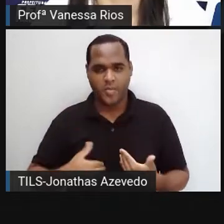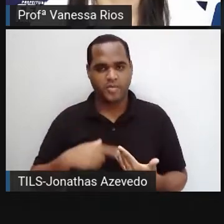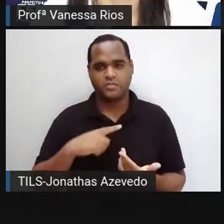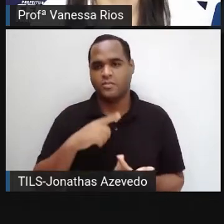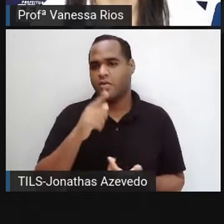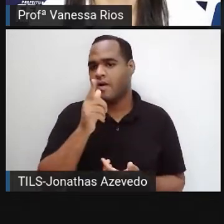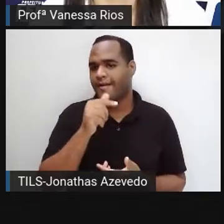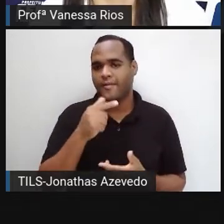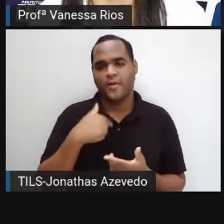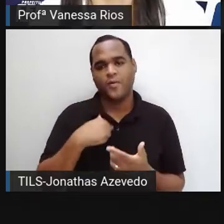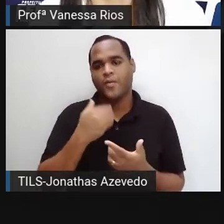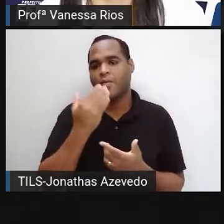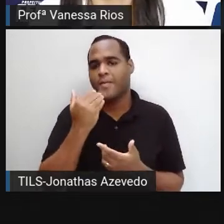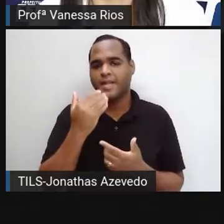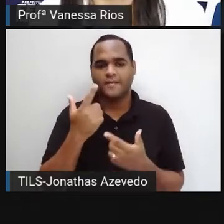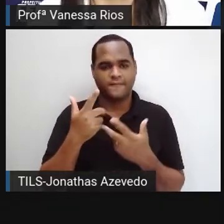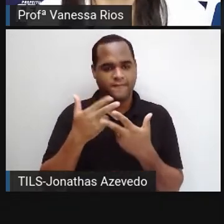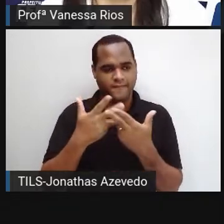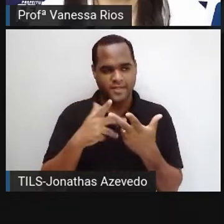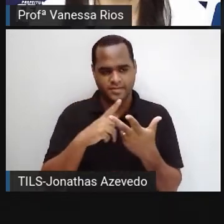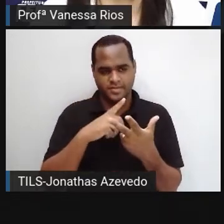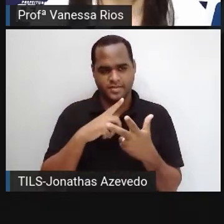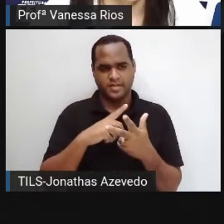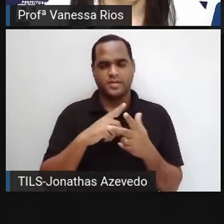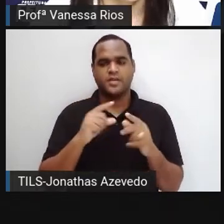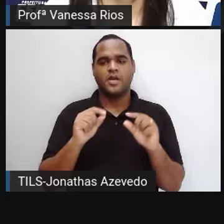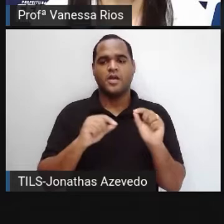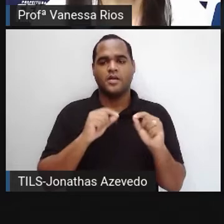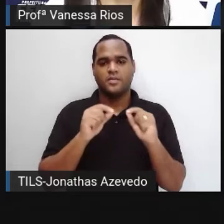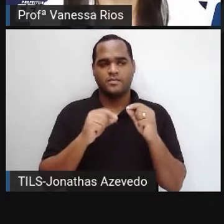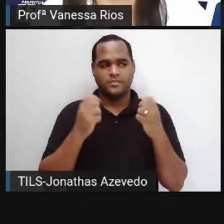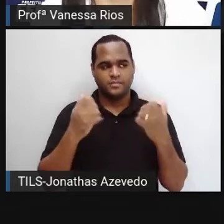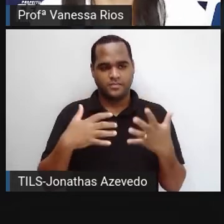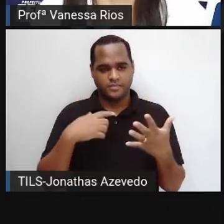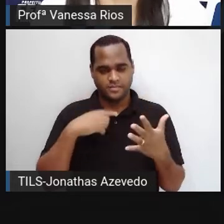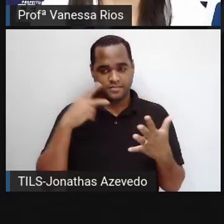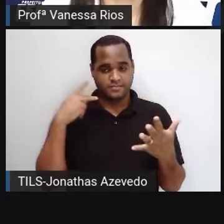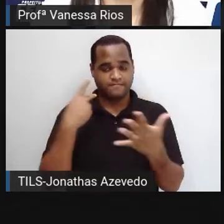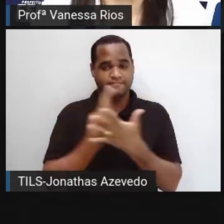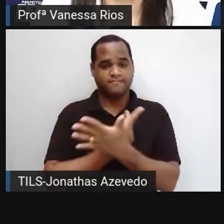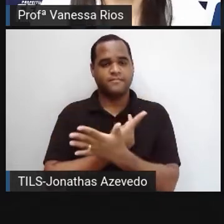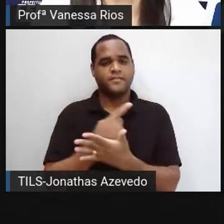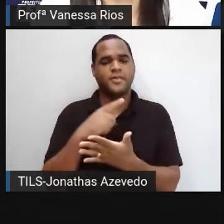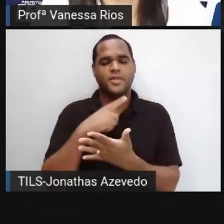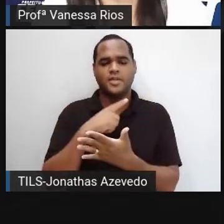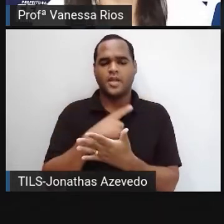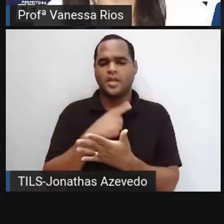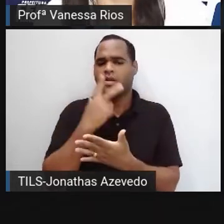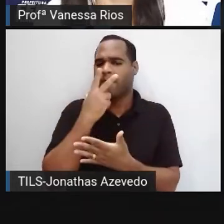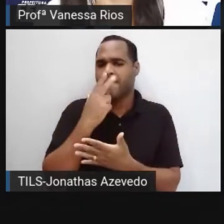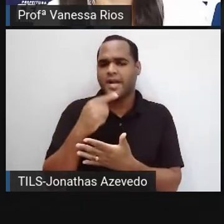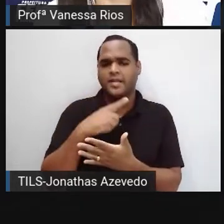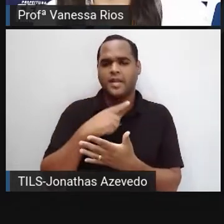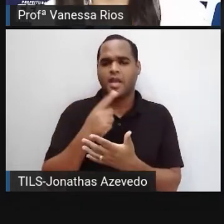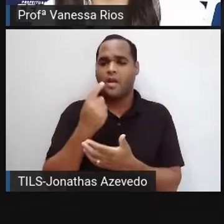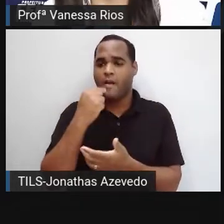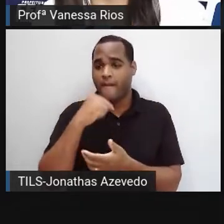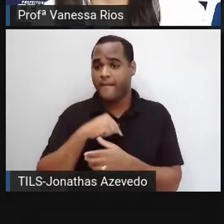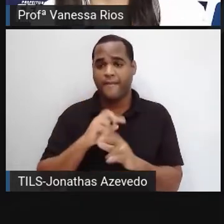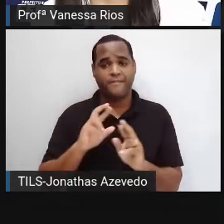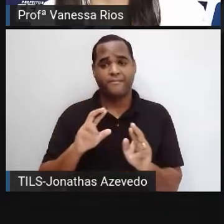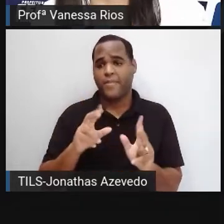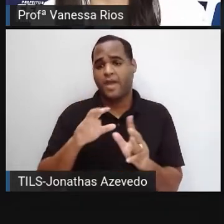água vai, né, pelo lugar errado, que ele deveria ir para o estômago, acaba indo para o nosso